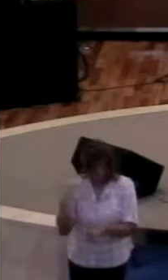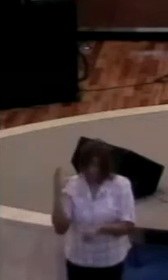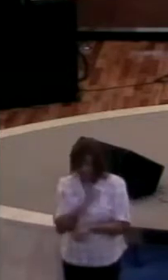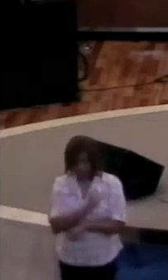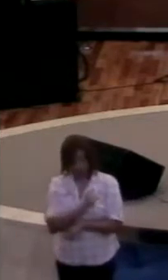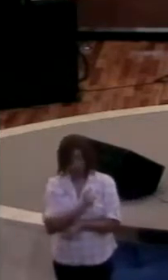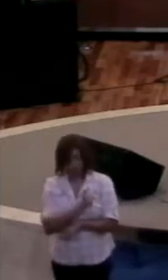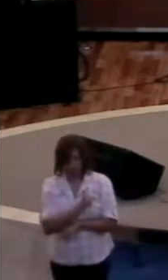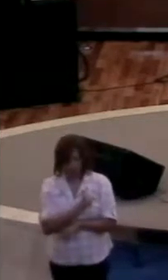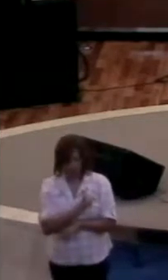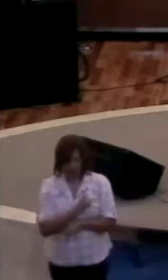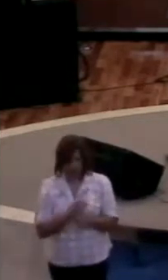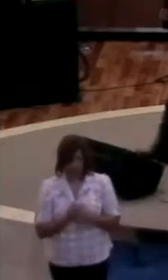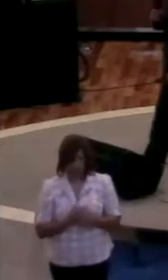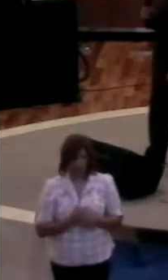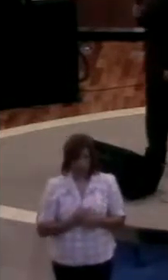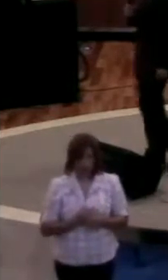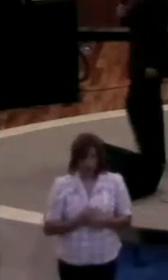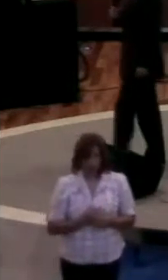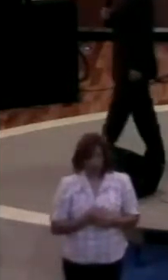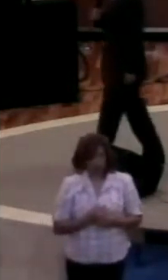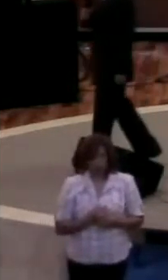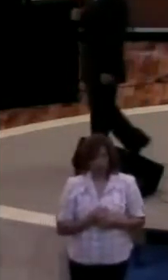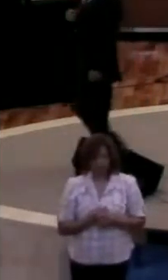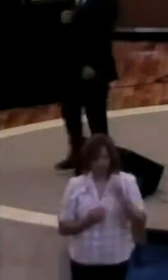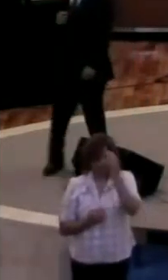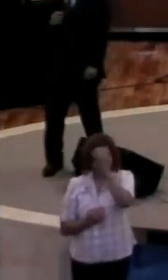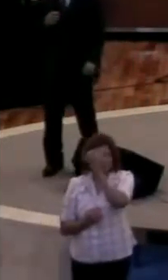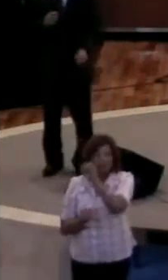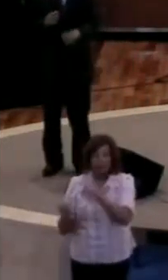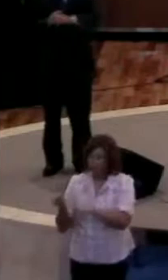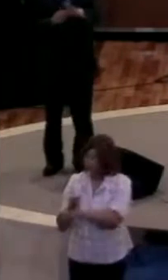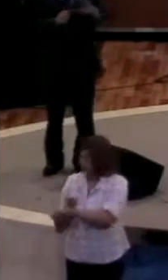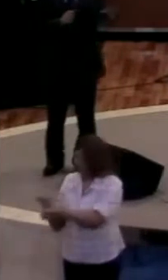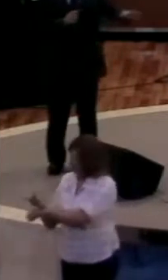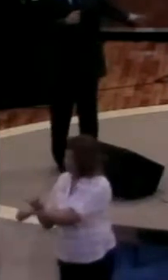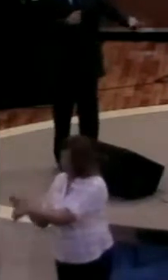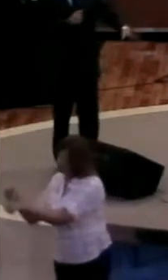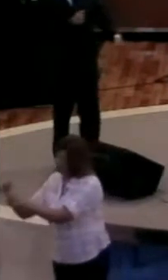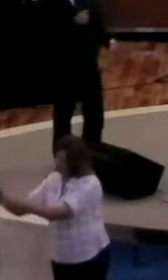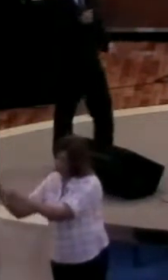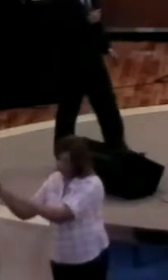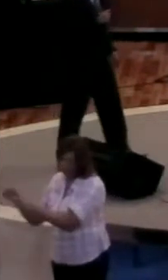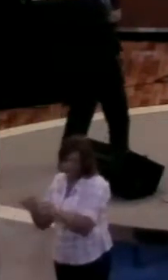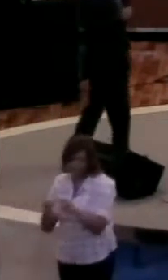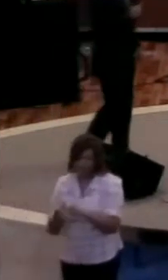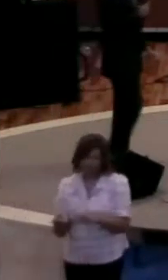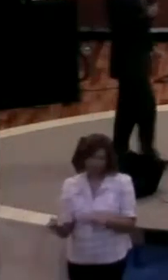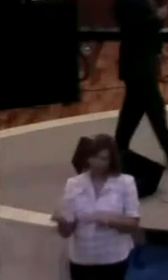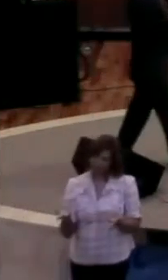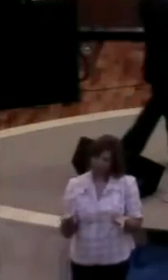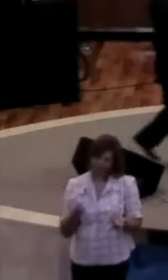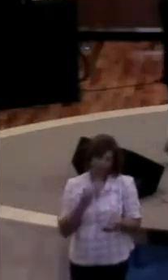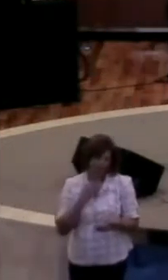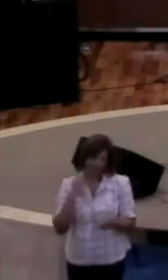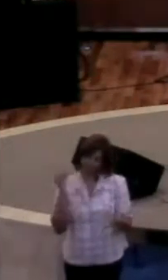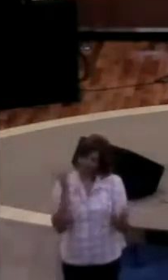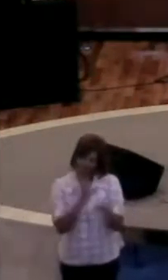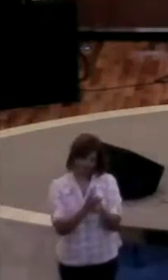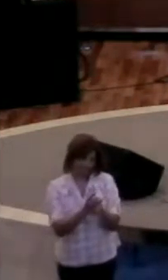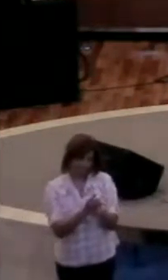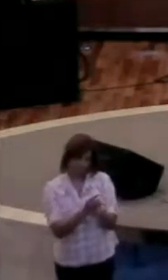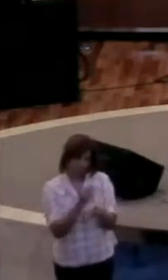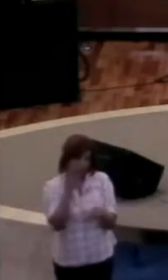Os demônios saíram como barata voando, procurando Jesus em tudo que é lugar, mas ninguém achou, voltaram: cadê Jesus? Não sei onde